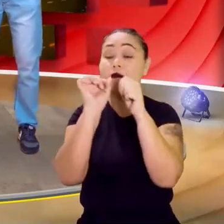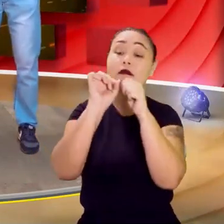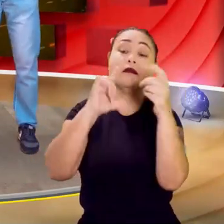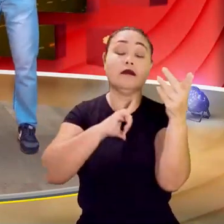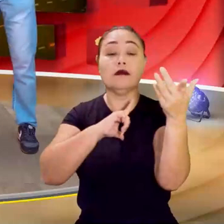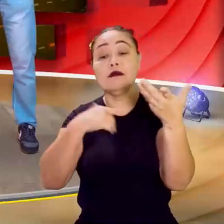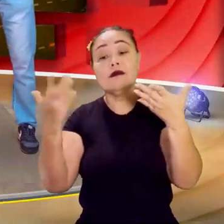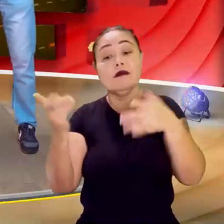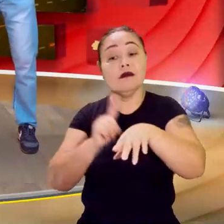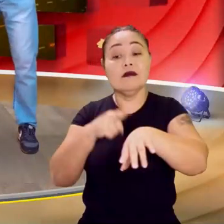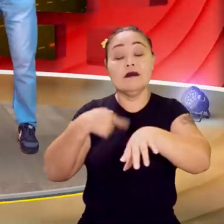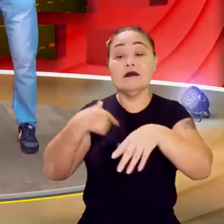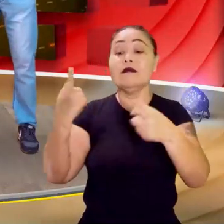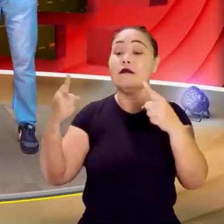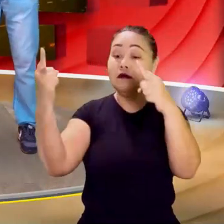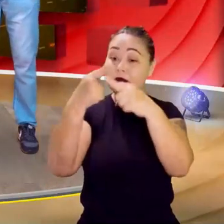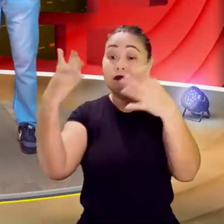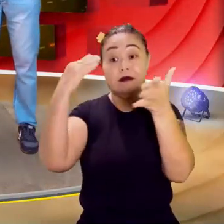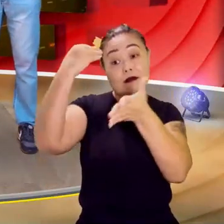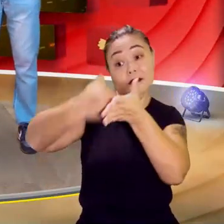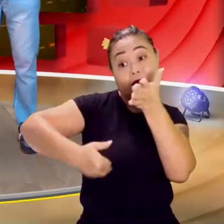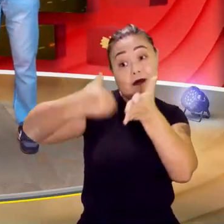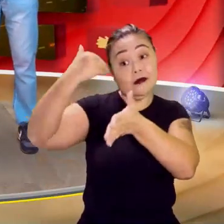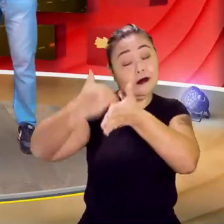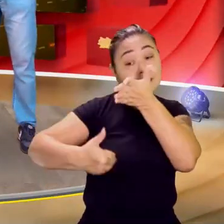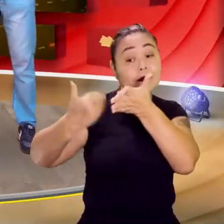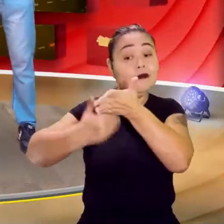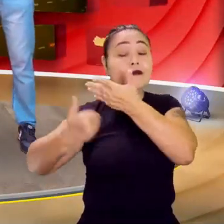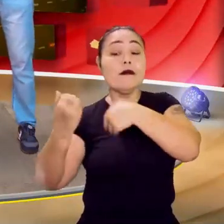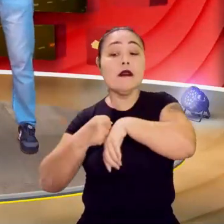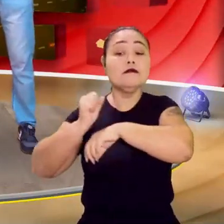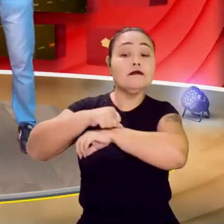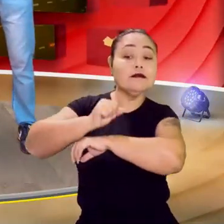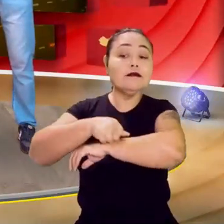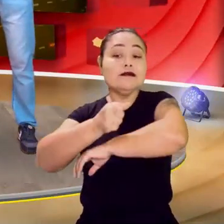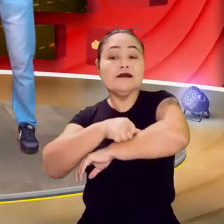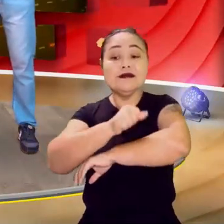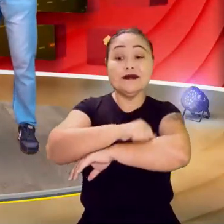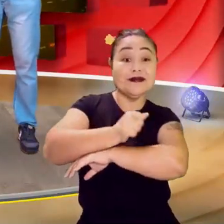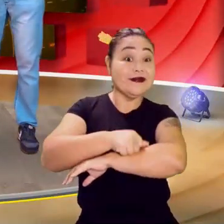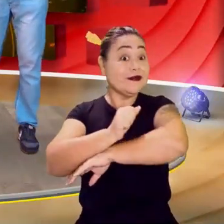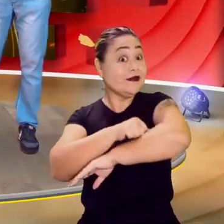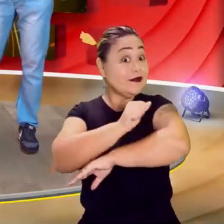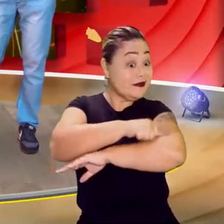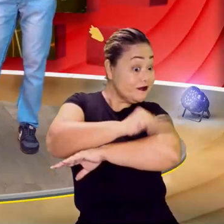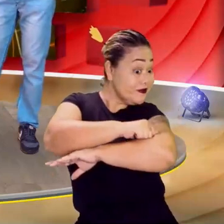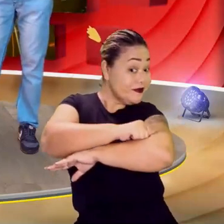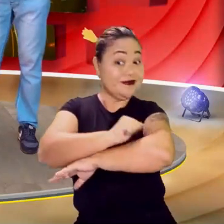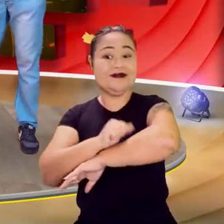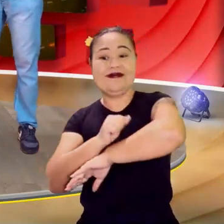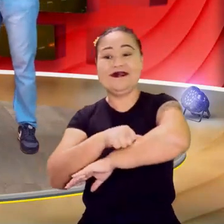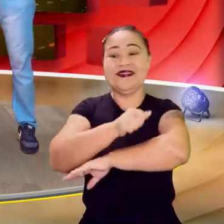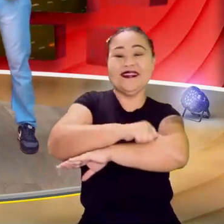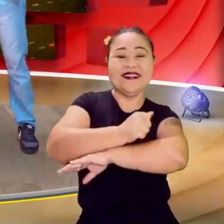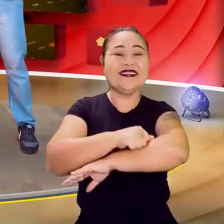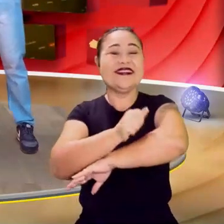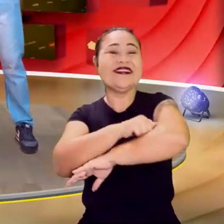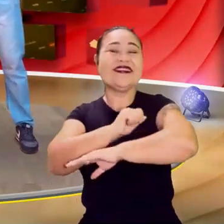distrair. Agora os expoentes eu vou subtrair. Pa para pa para pa para patibum.